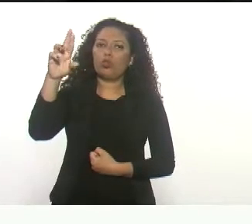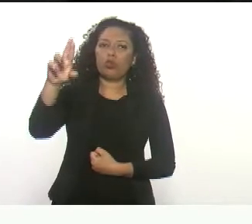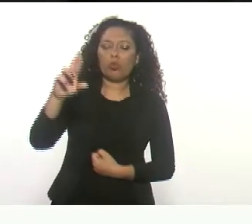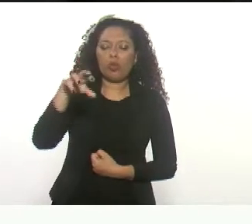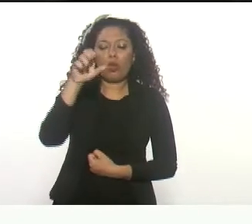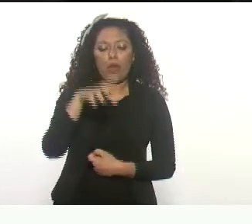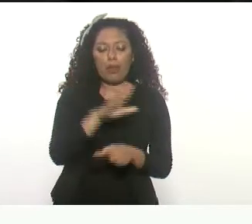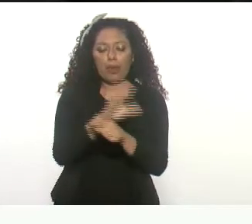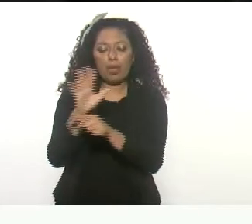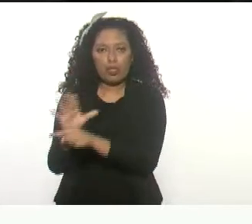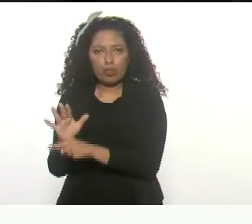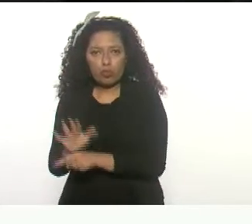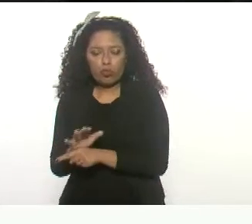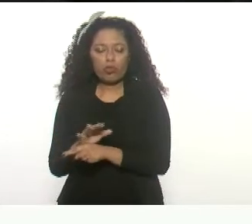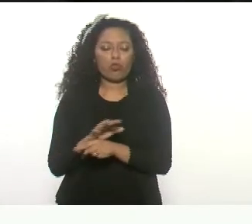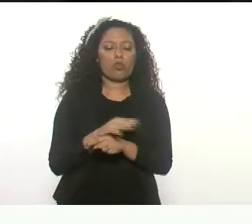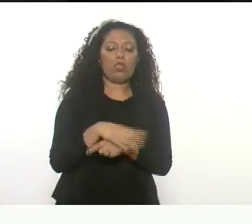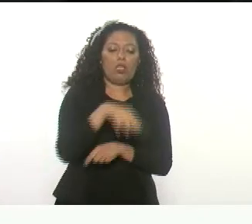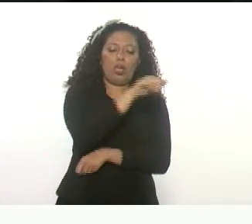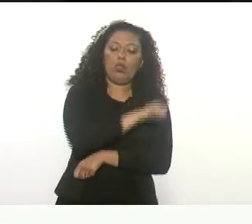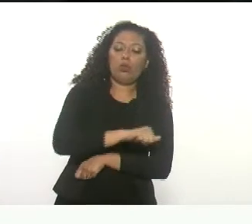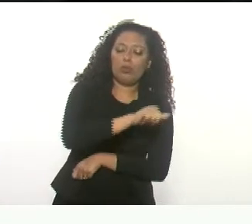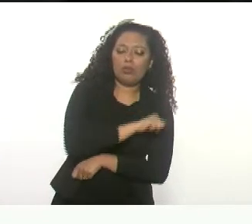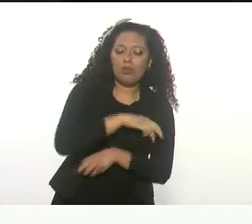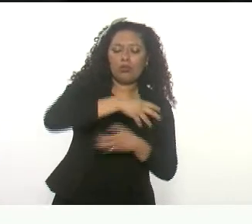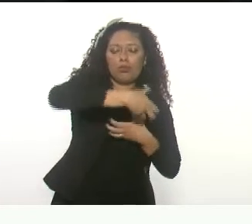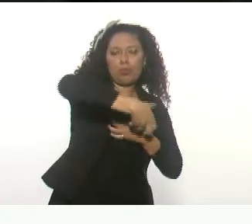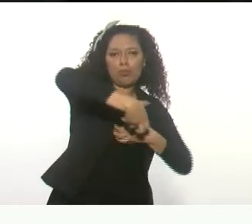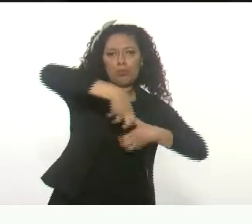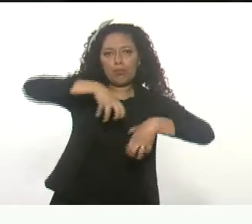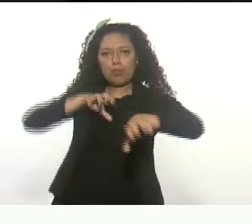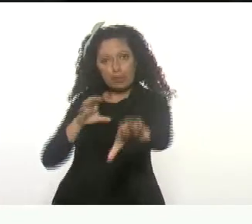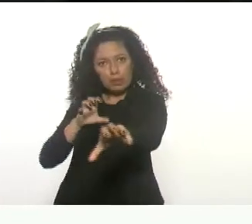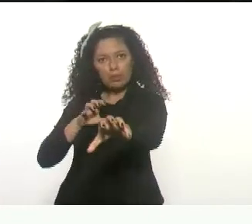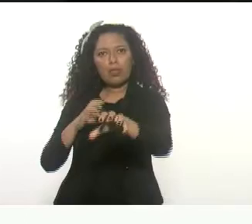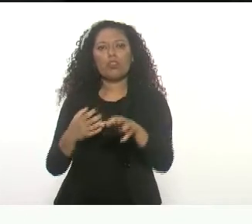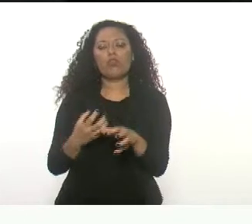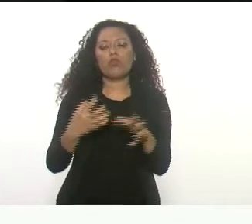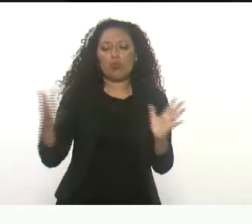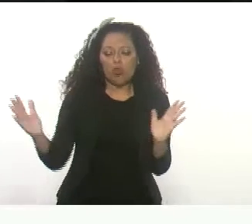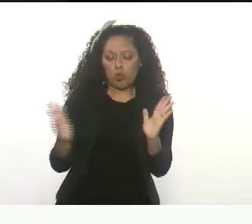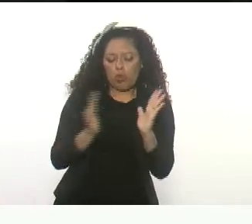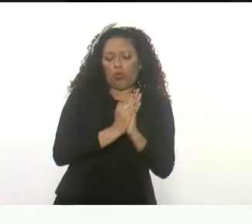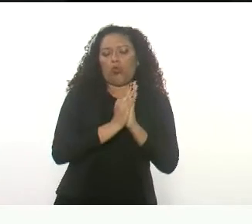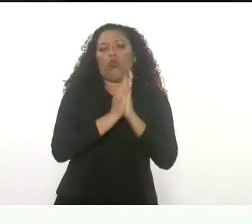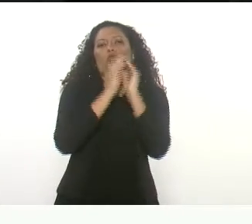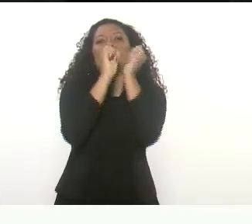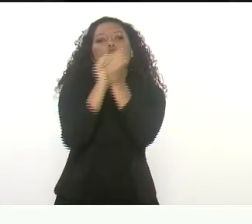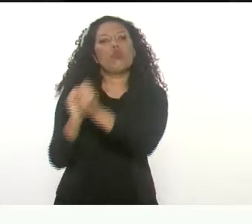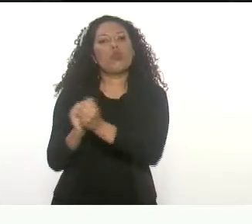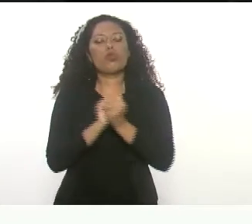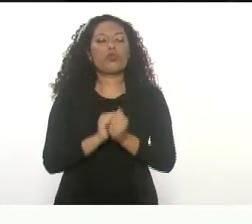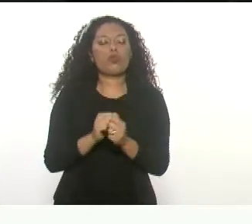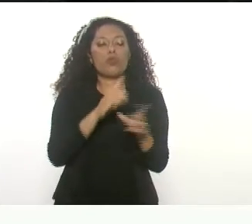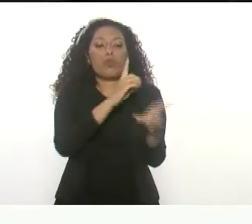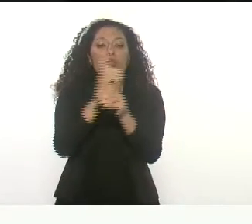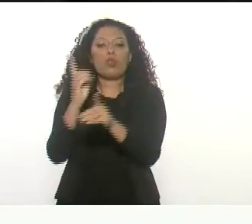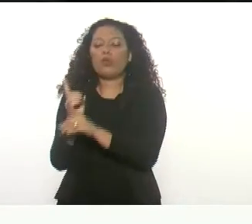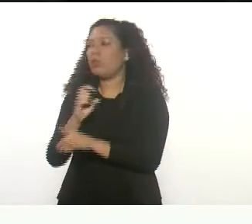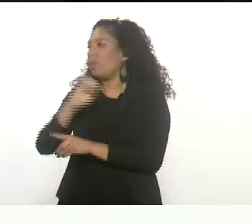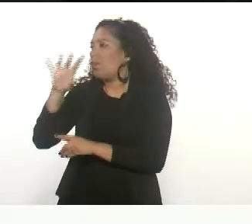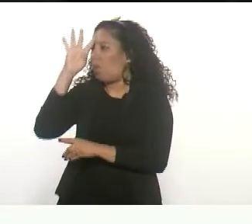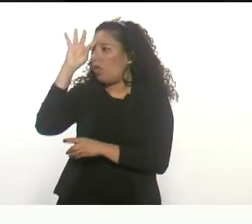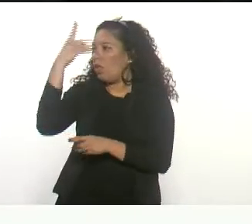conseguir criar esse vínculo maior com esse aluno, uma empatia maior, uma aproximação maior, e conseguir identificar quando ele está tendo